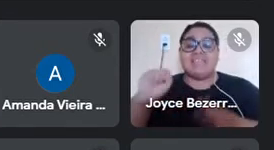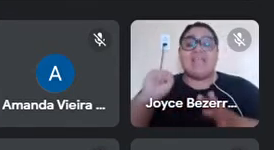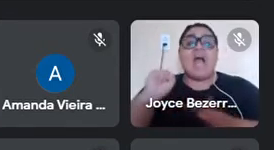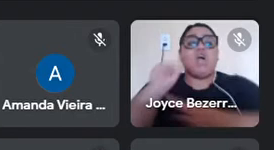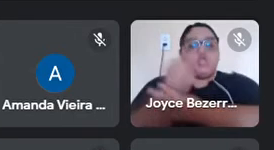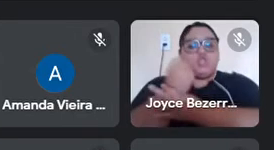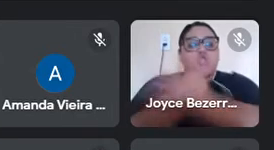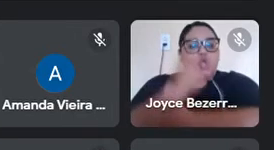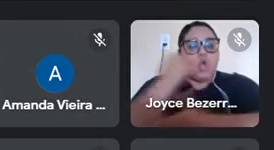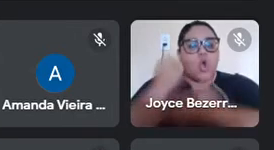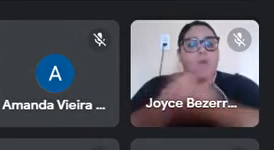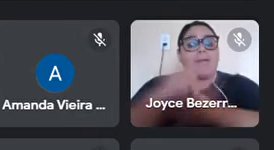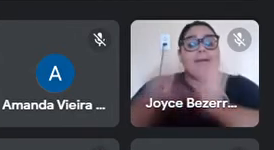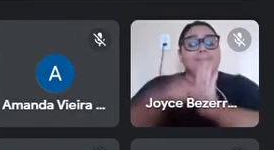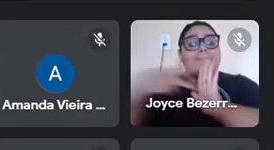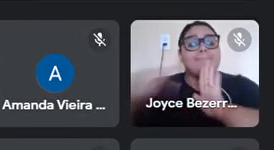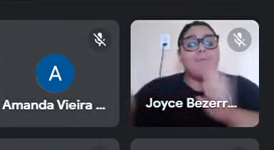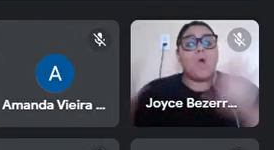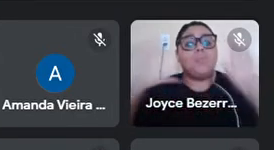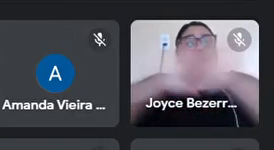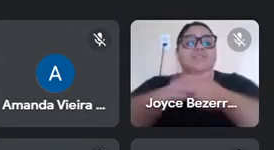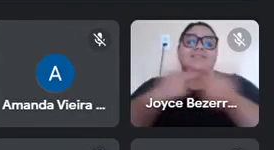provenientes de animais, ok?